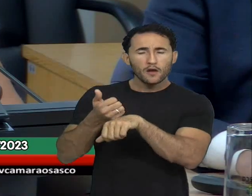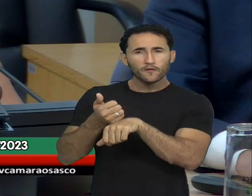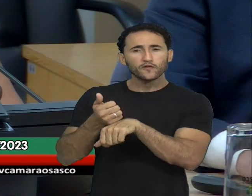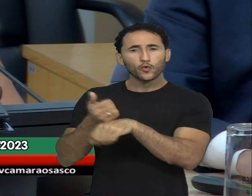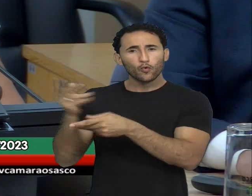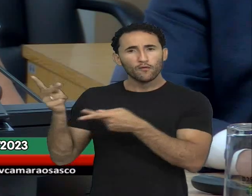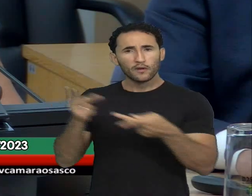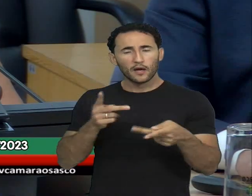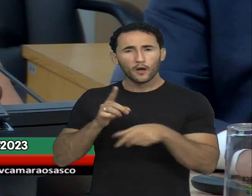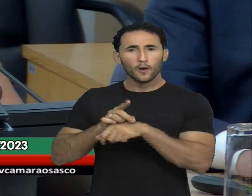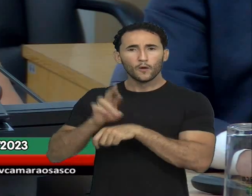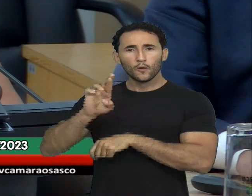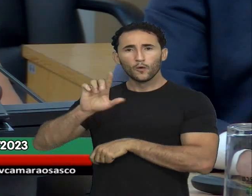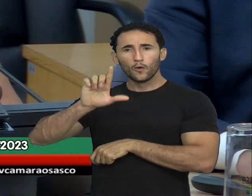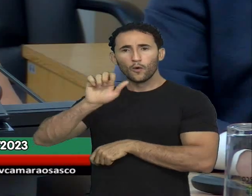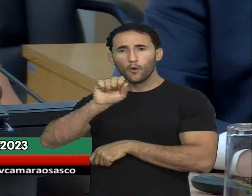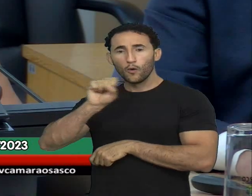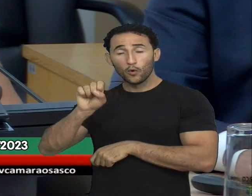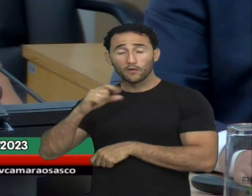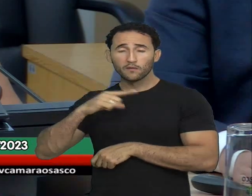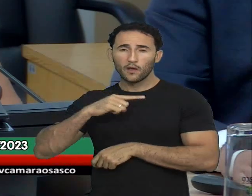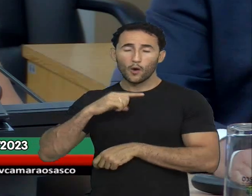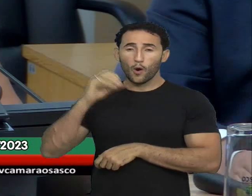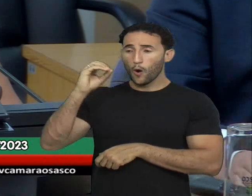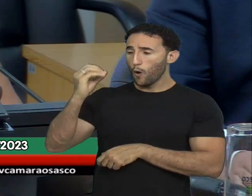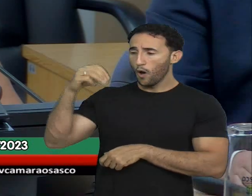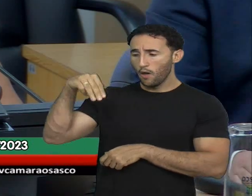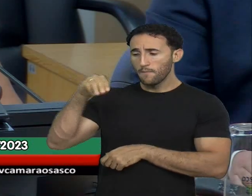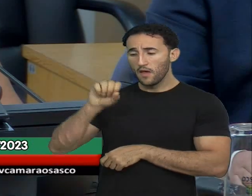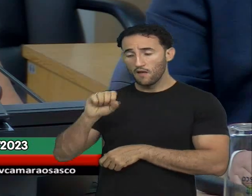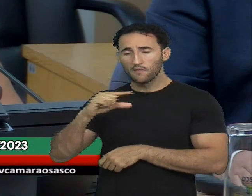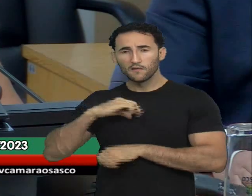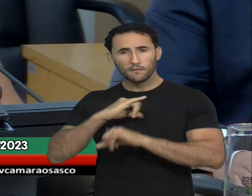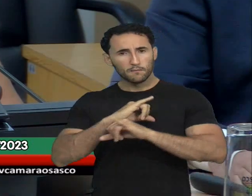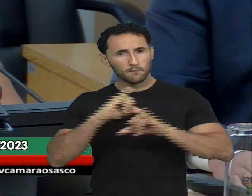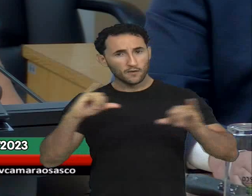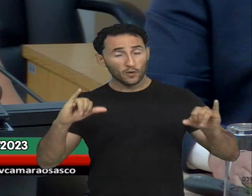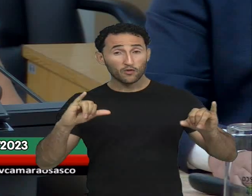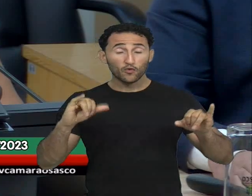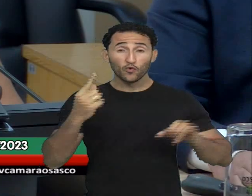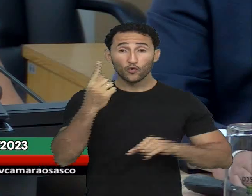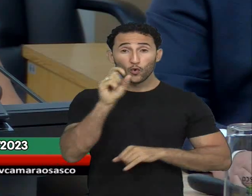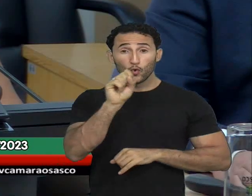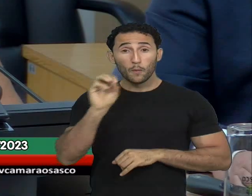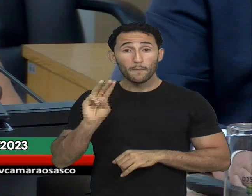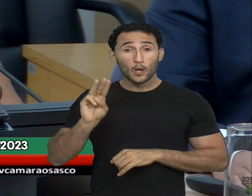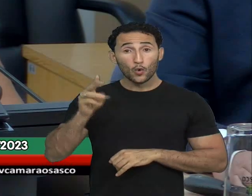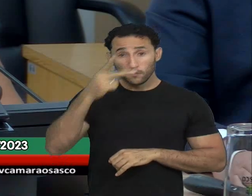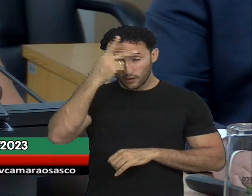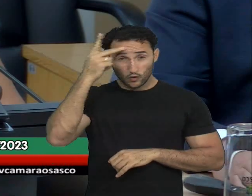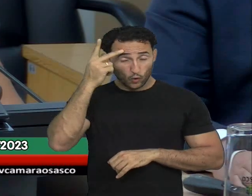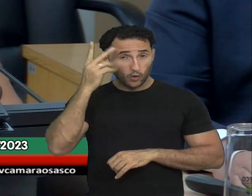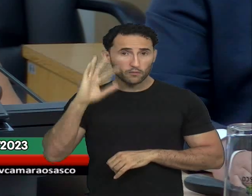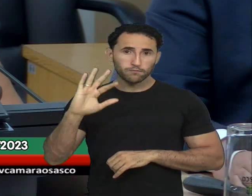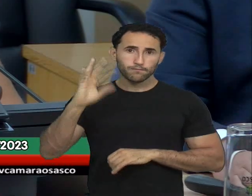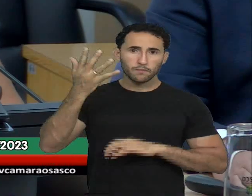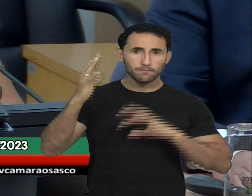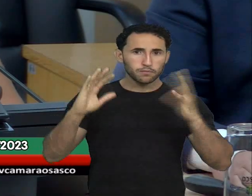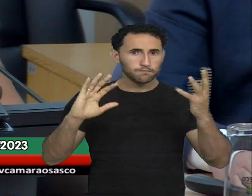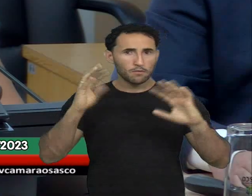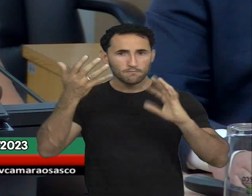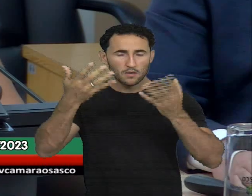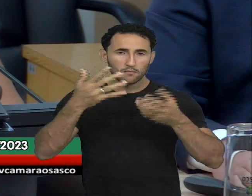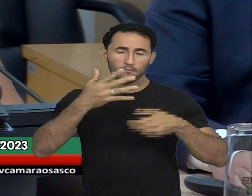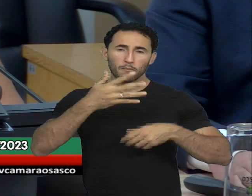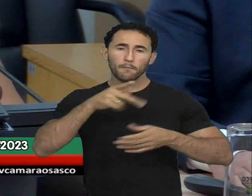Organização Mundial de Saúde, são 18 milhões de vítimas por ano. Deste total, 85% são consequentes